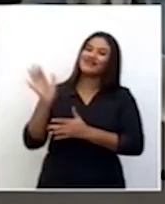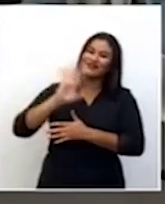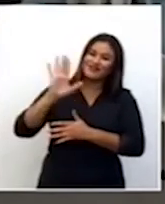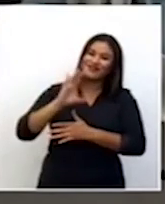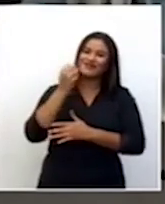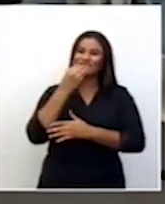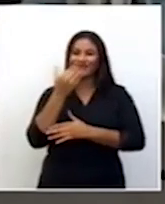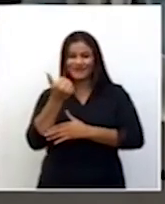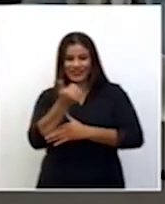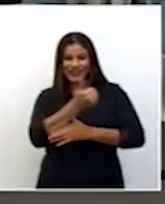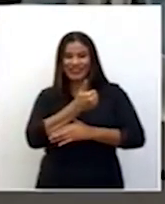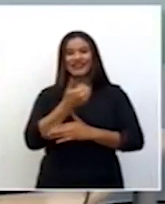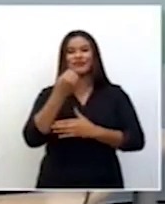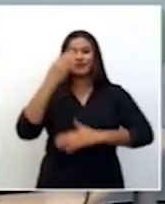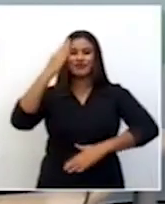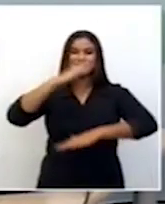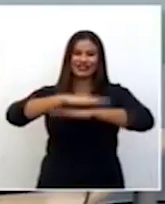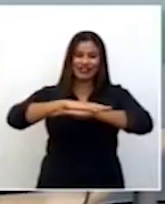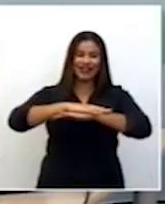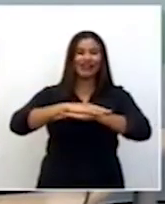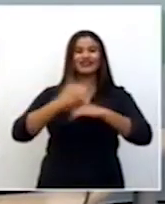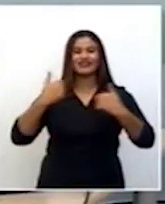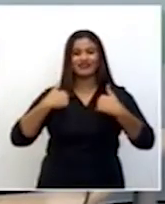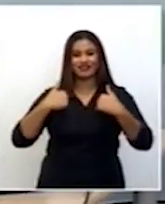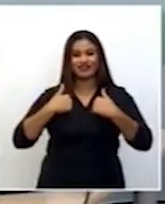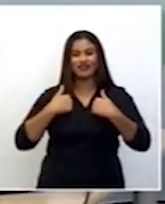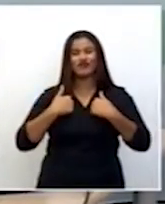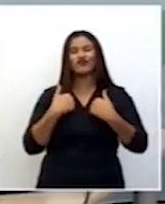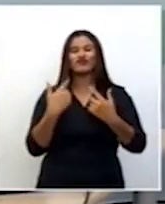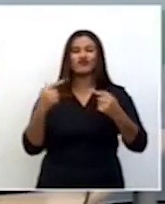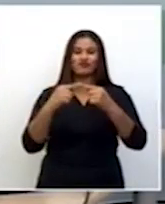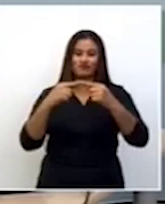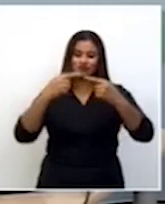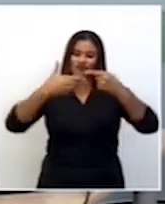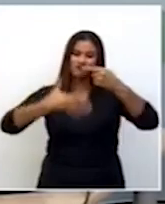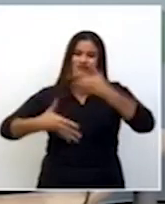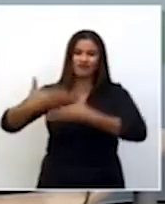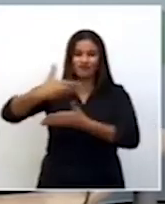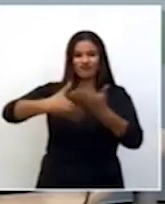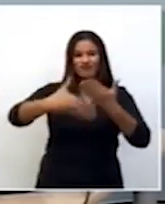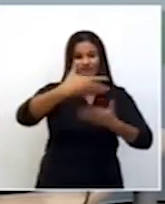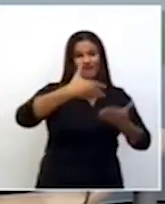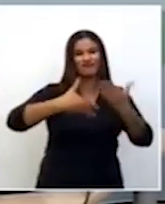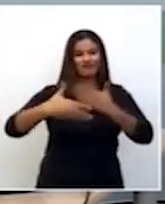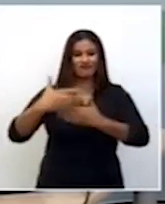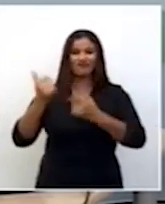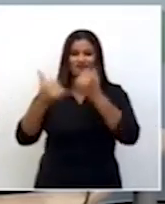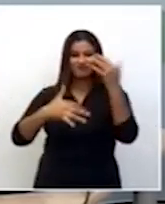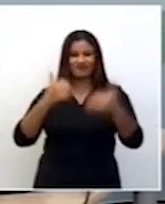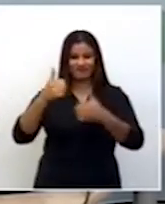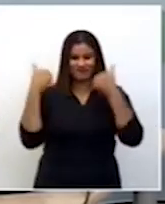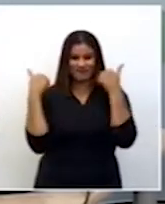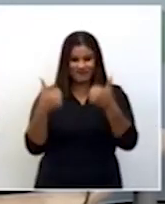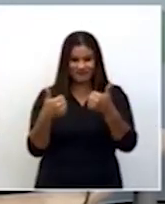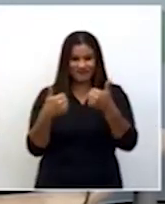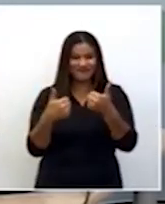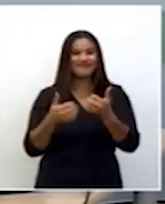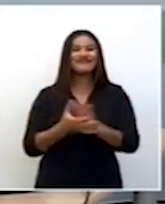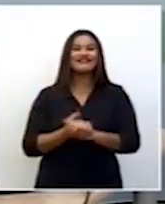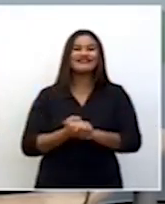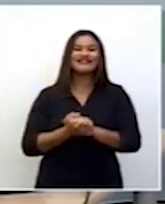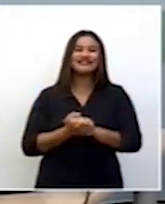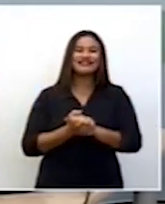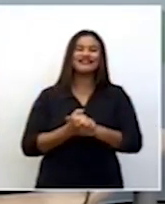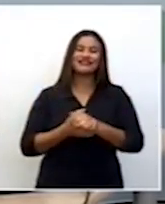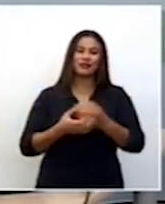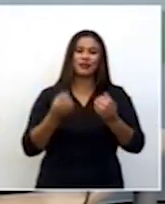tarde, alunos, tudo bem? Eu vou, como o Jonas já disse, eu vou ser a voz de vocês. Tudo que vocês colocarem no chat, eu vou passando para o Jonas. Então, vamos